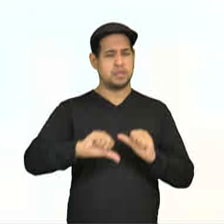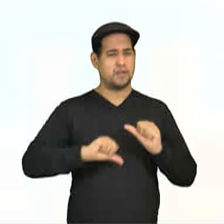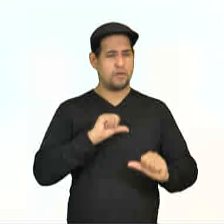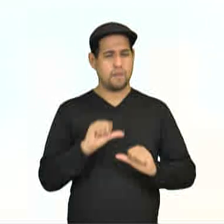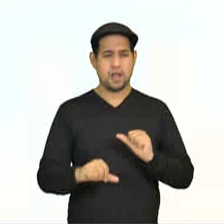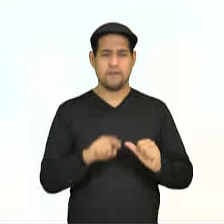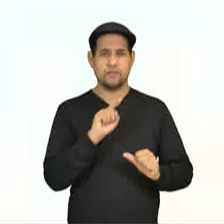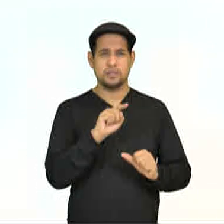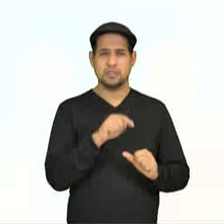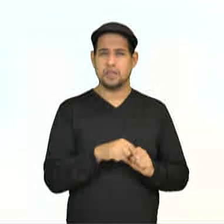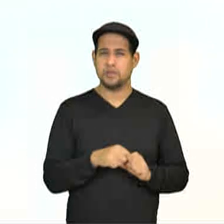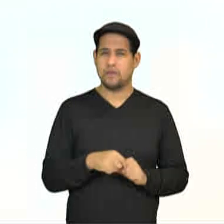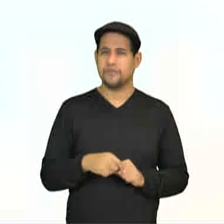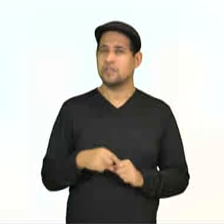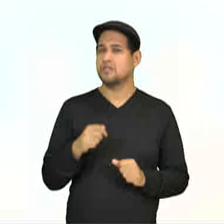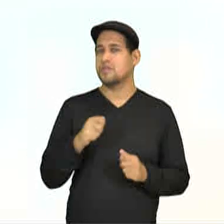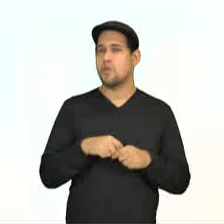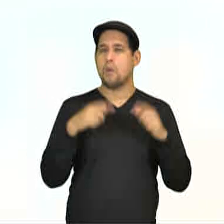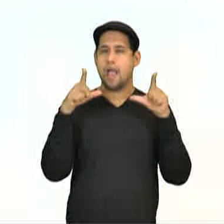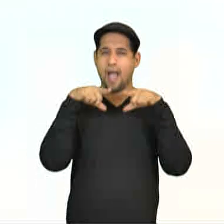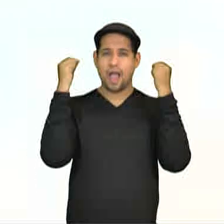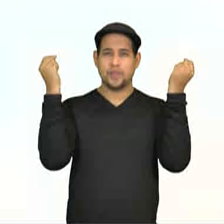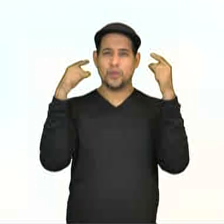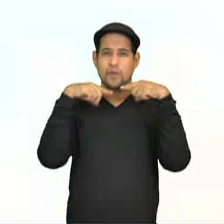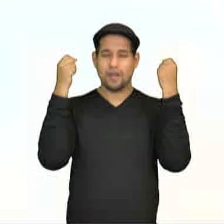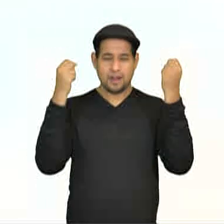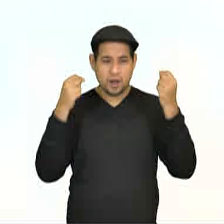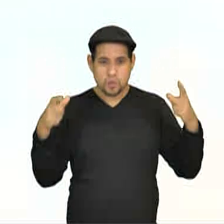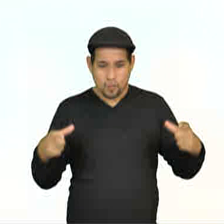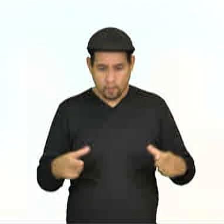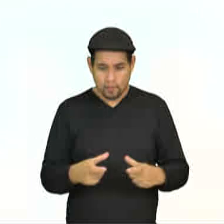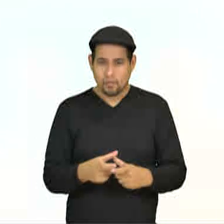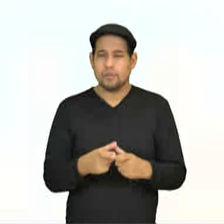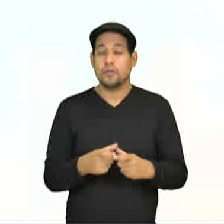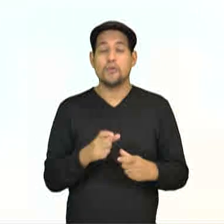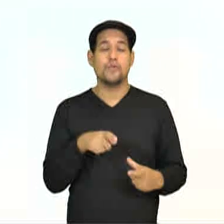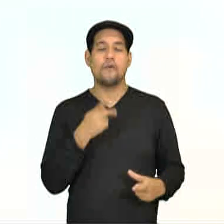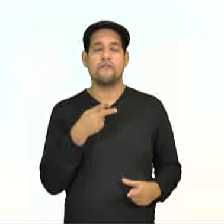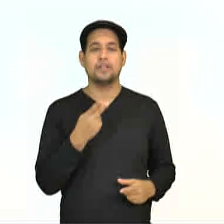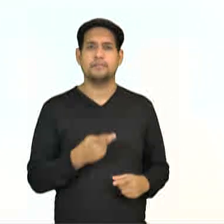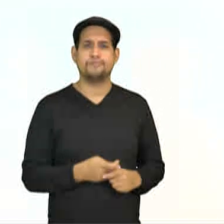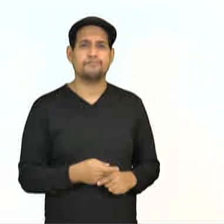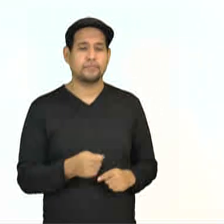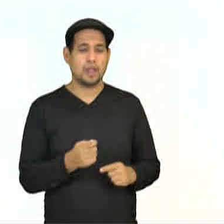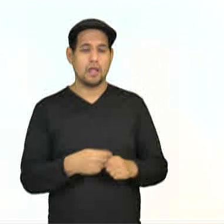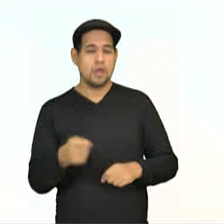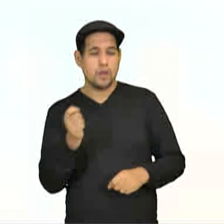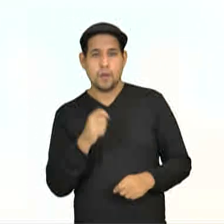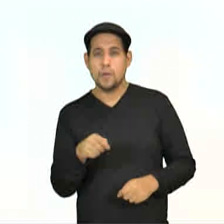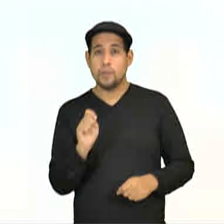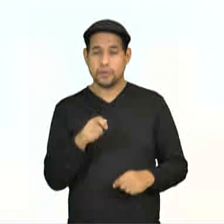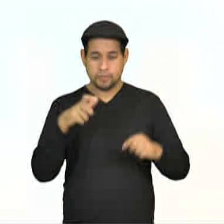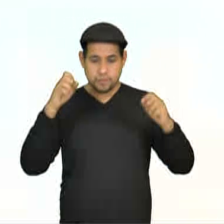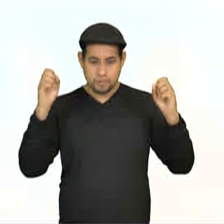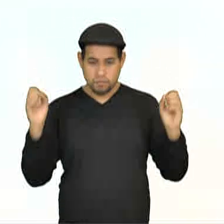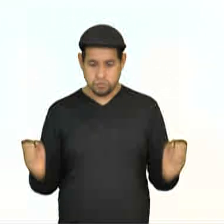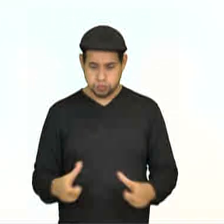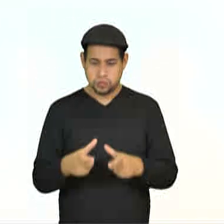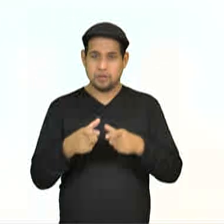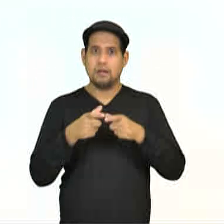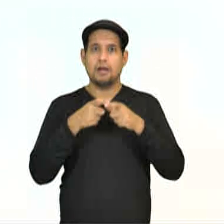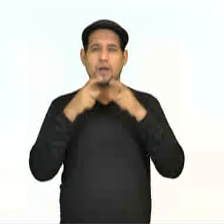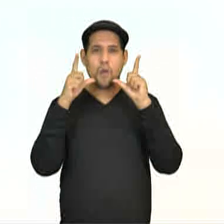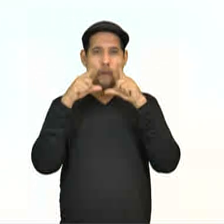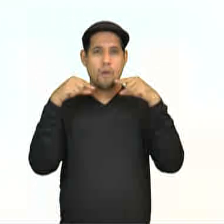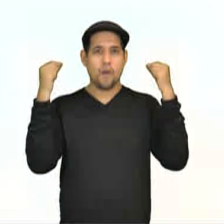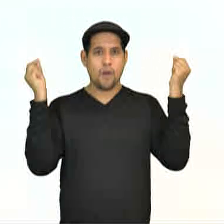num minúsculo ratinho? E o ogre, orgulhoso e imprudente, transforma-se logo num pequeno ratinho. O gato